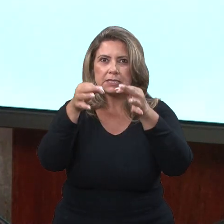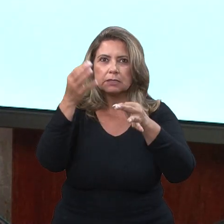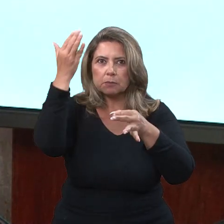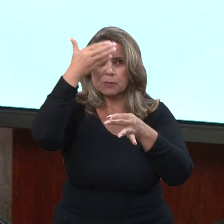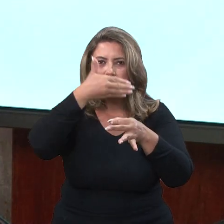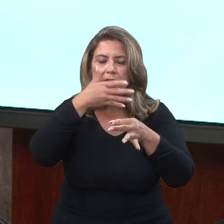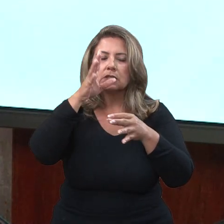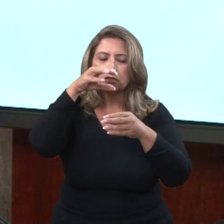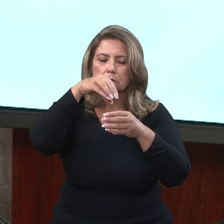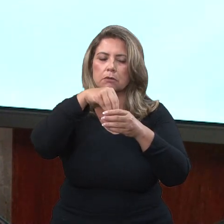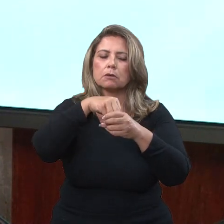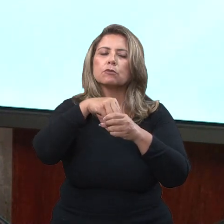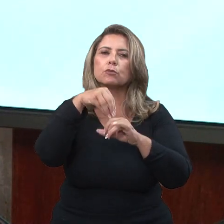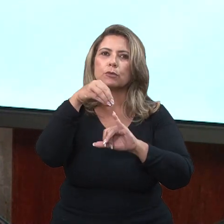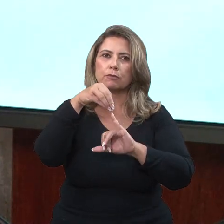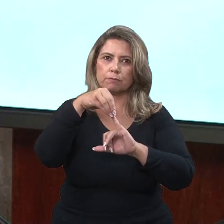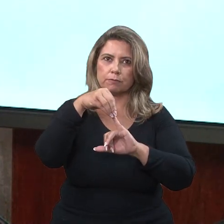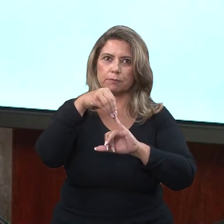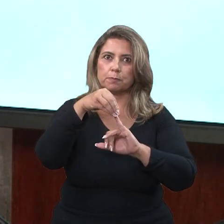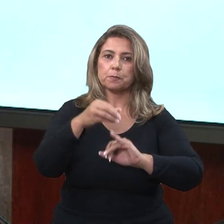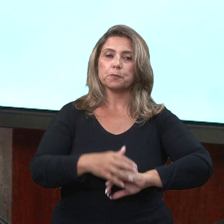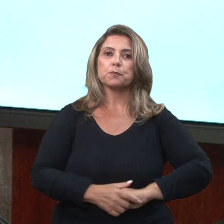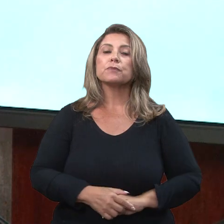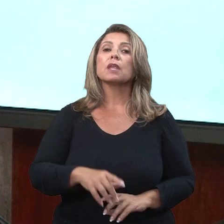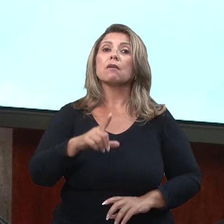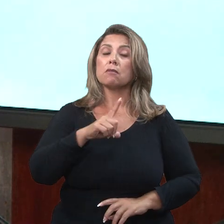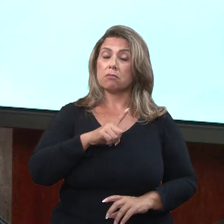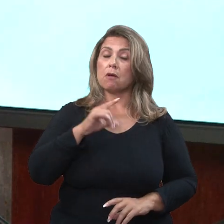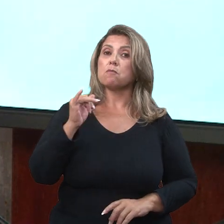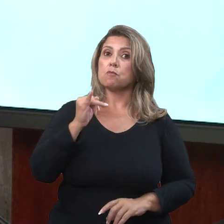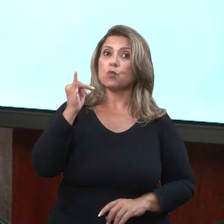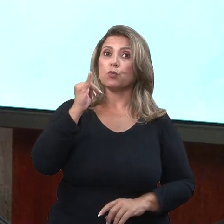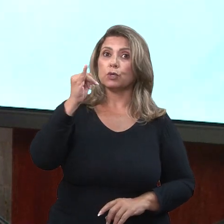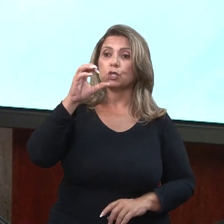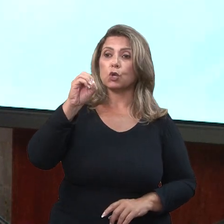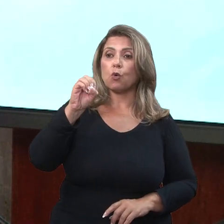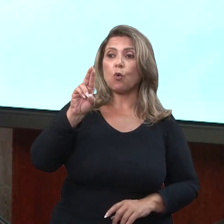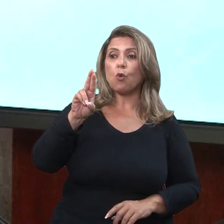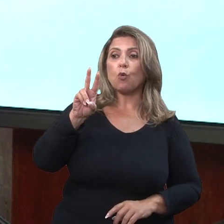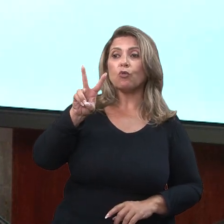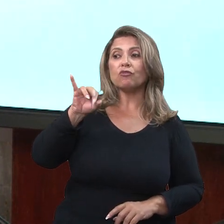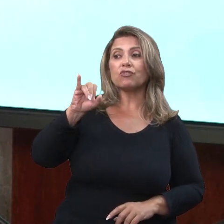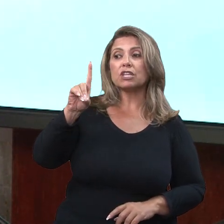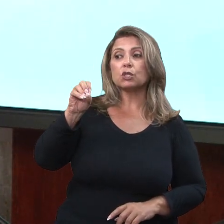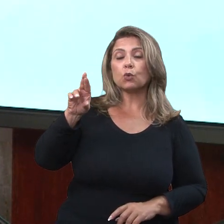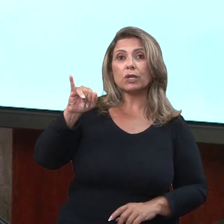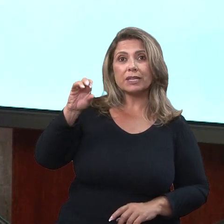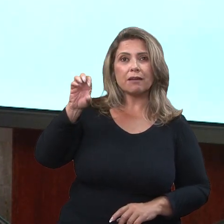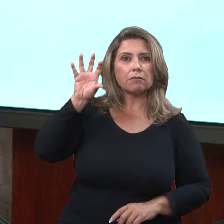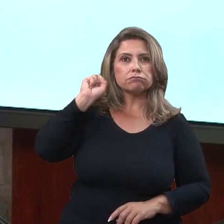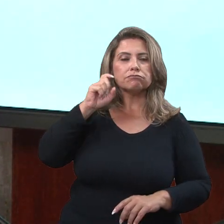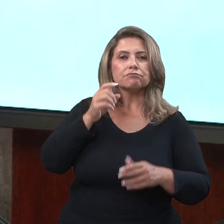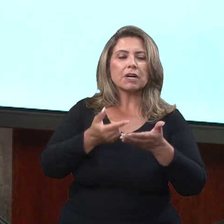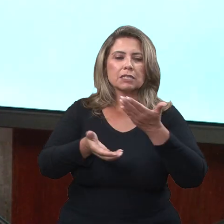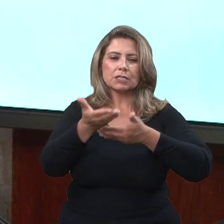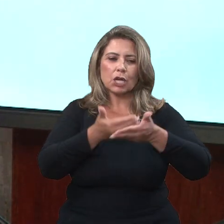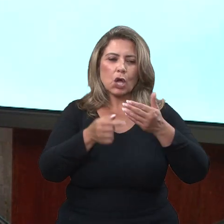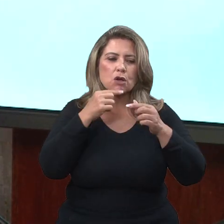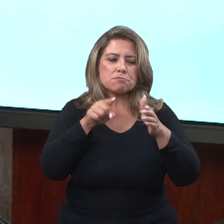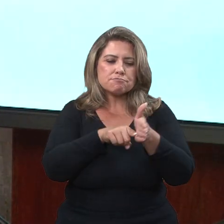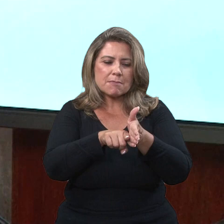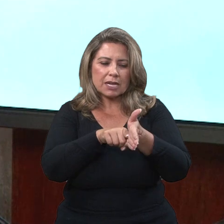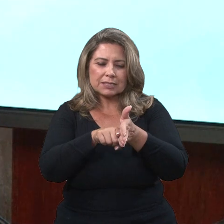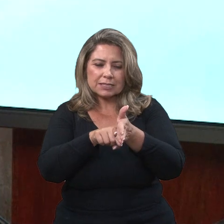aqui dentro do IFB. Então, assim, a ouvidoria e essas unidades de apuração são responsáveis por